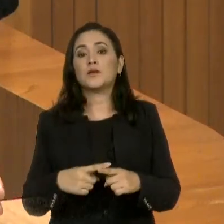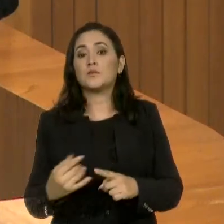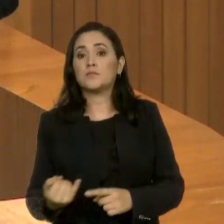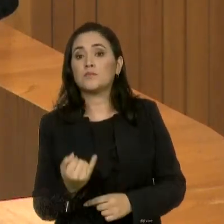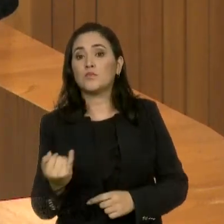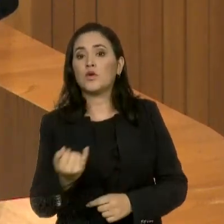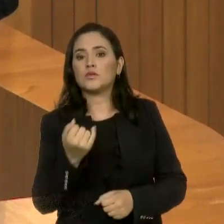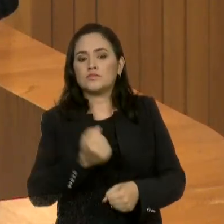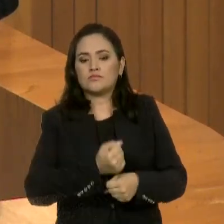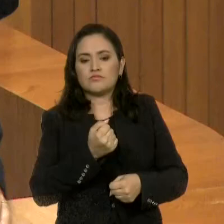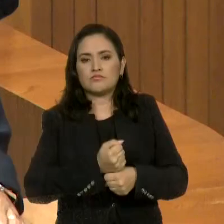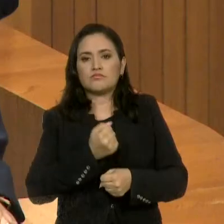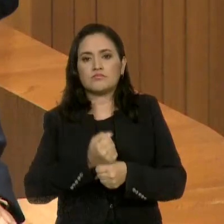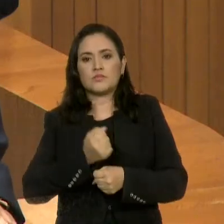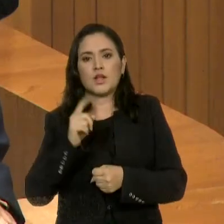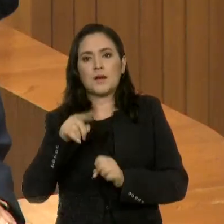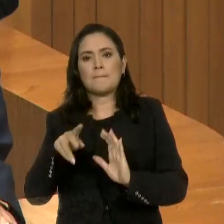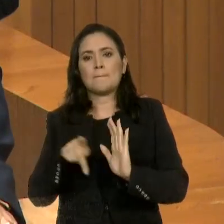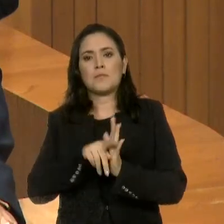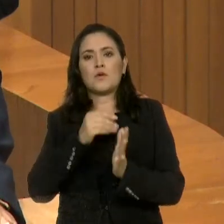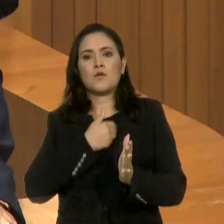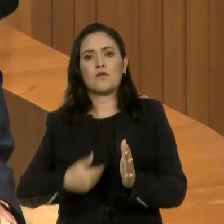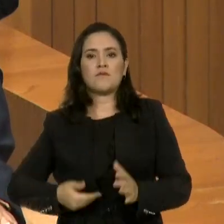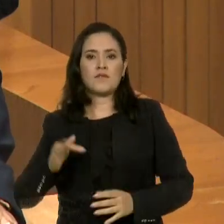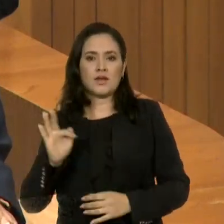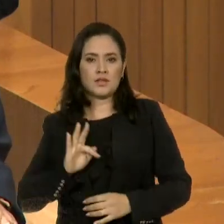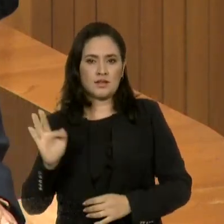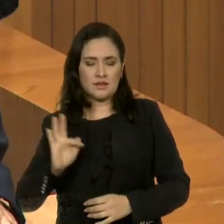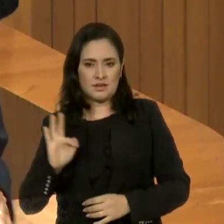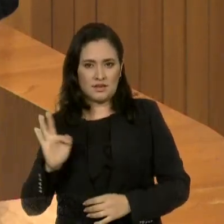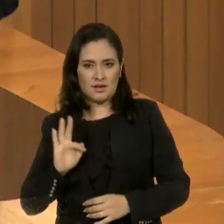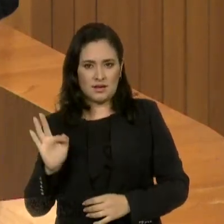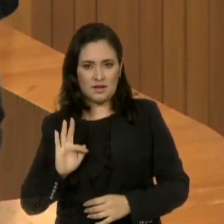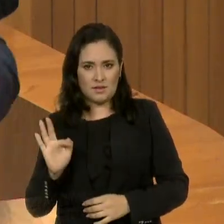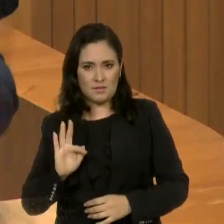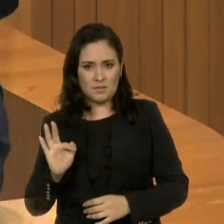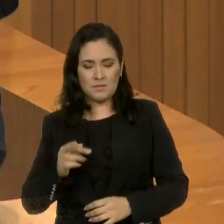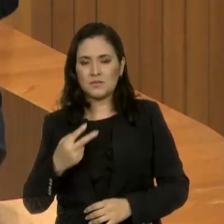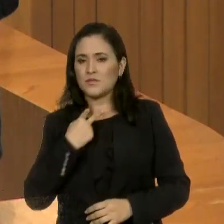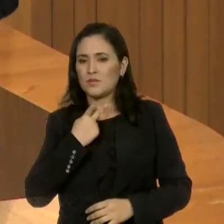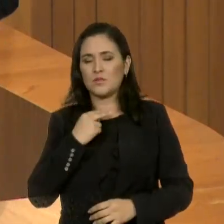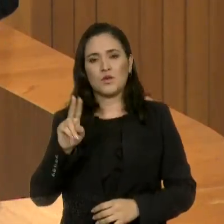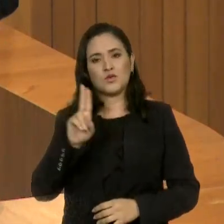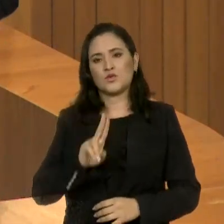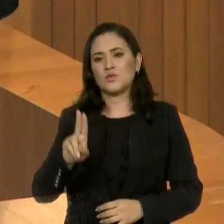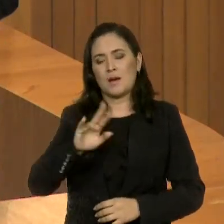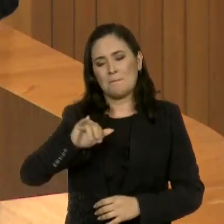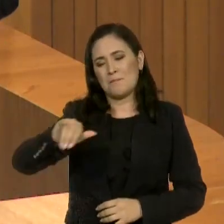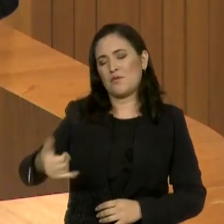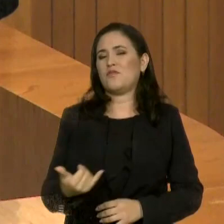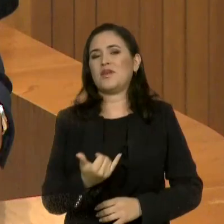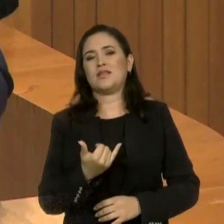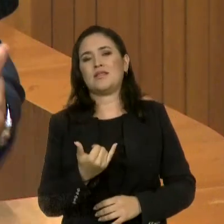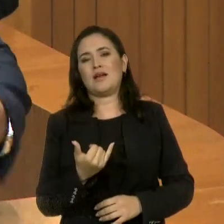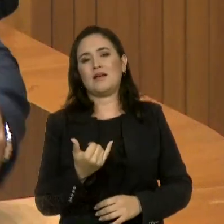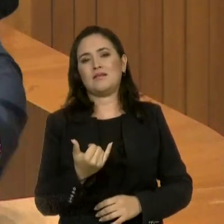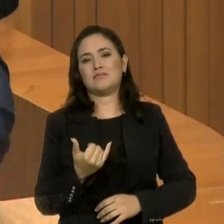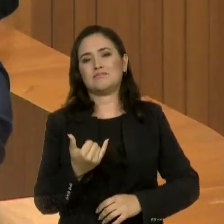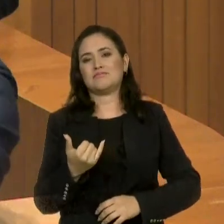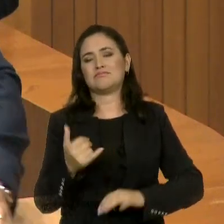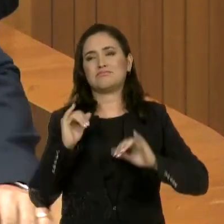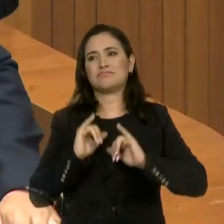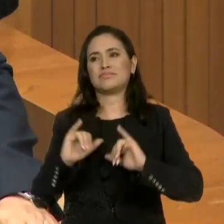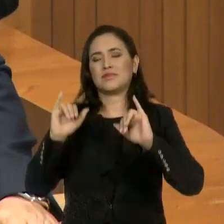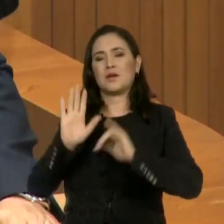importante obra, que é do governo federal, não seja usada como cunho político para querer se